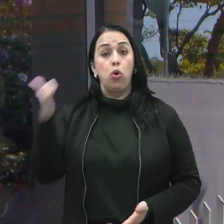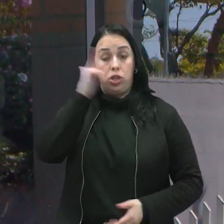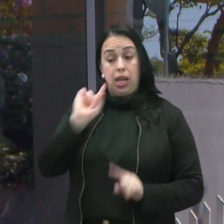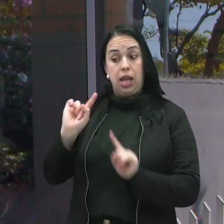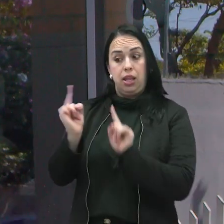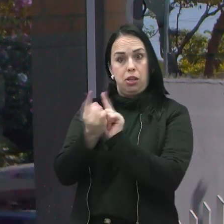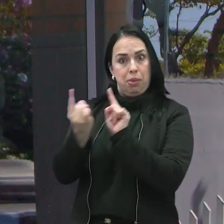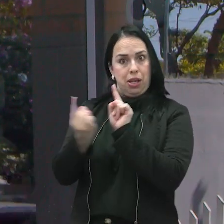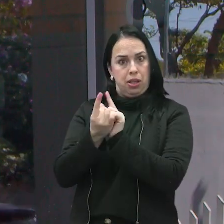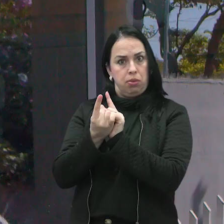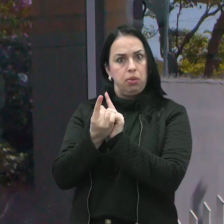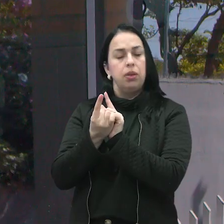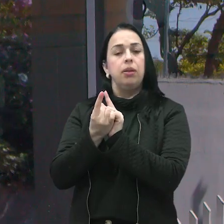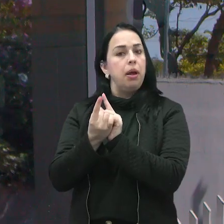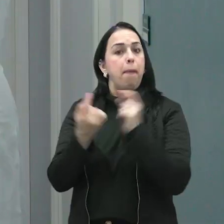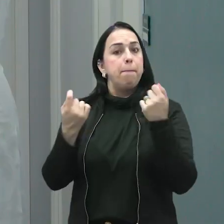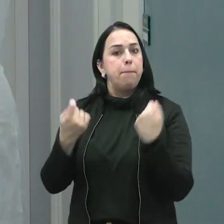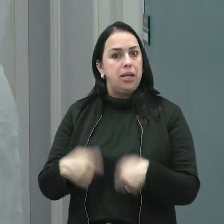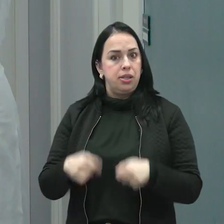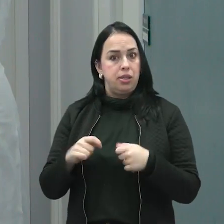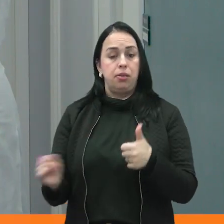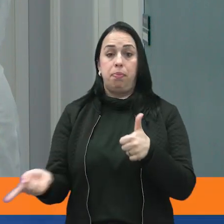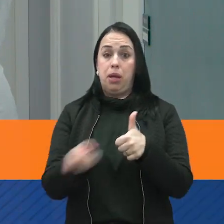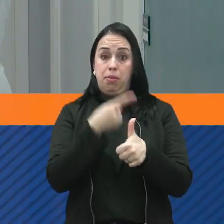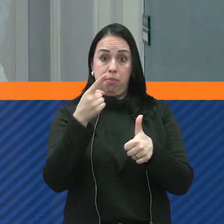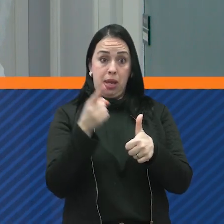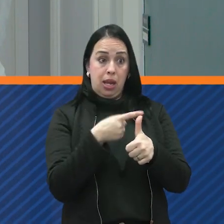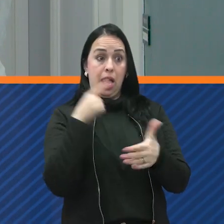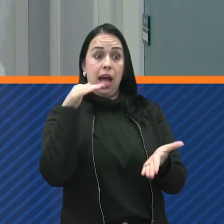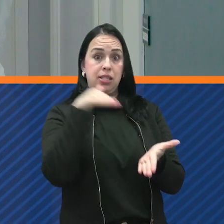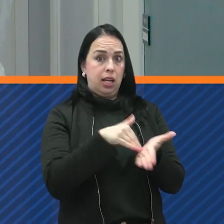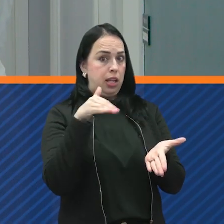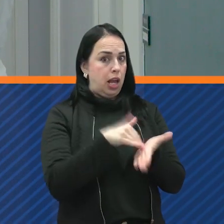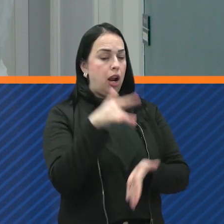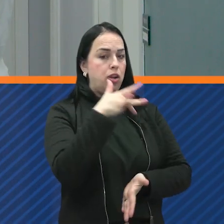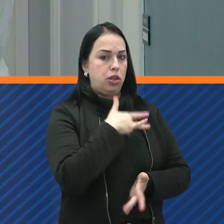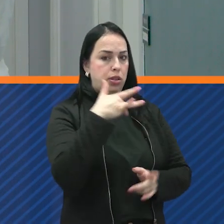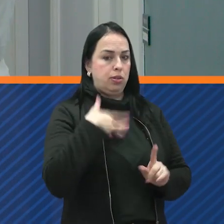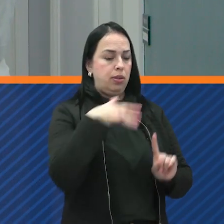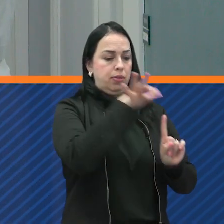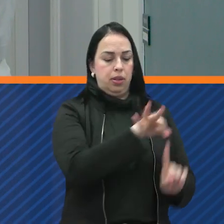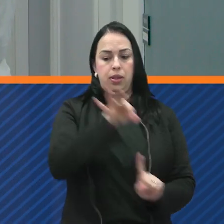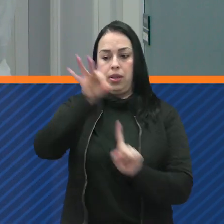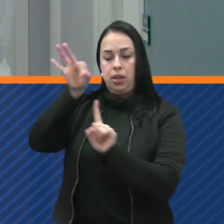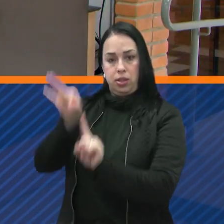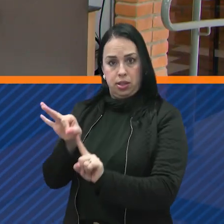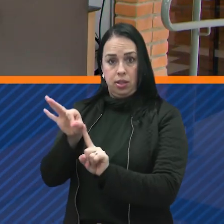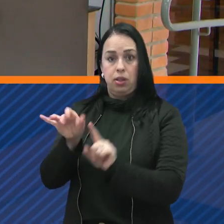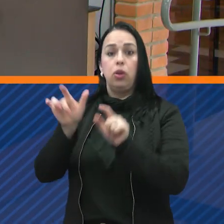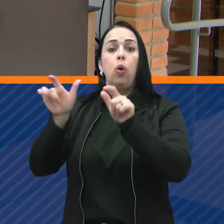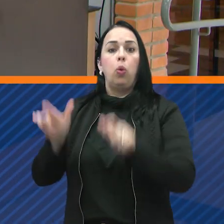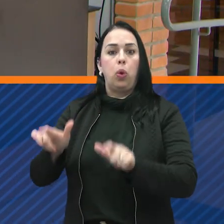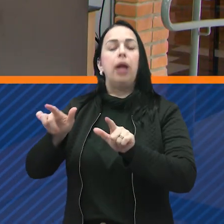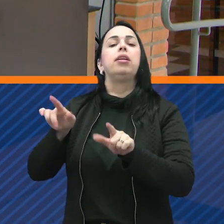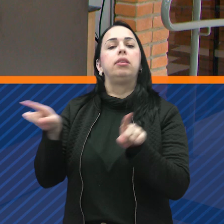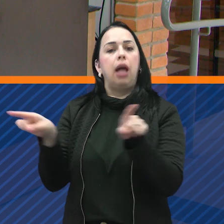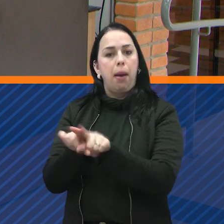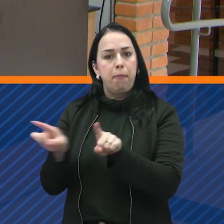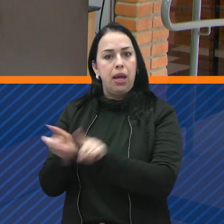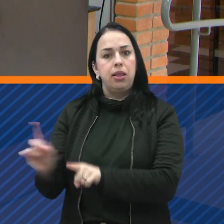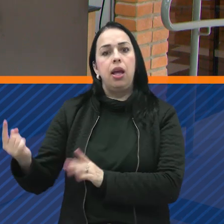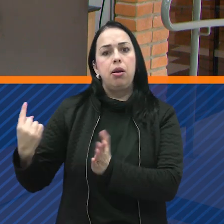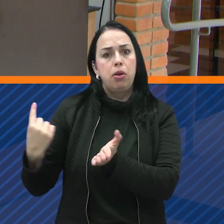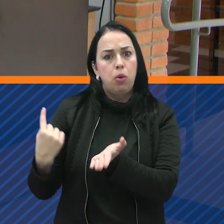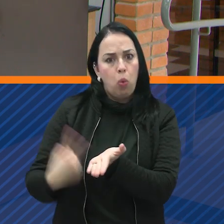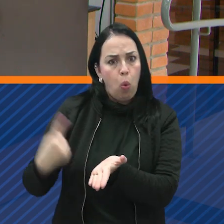atendido pelo CISA através da parceria, é preciso ser encaminhado pela Secretaria Municipal de Saúde. O espaço também